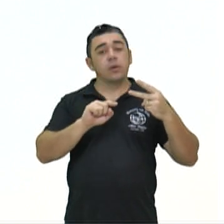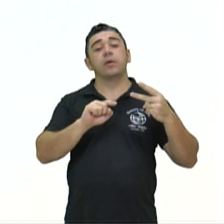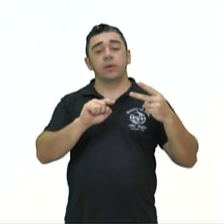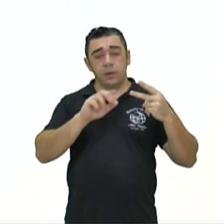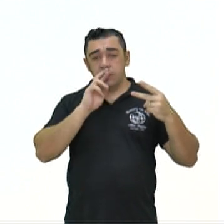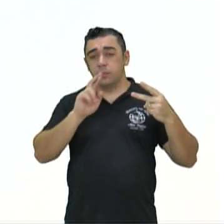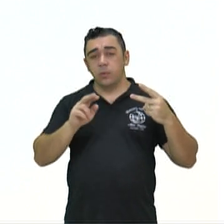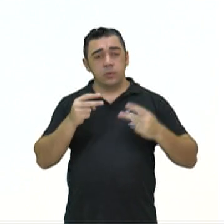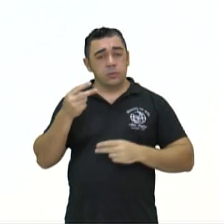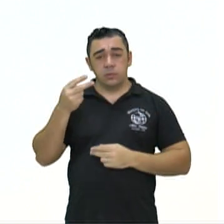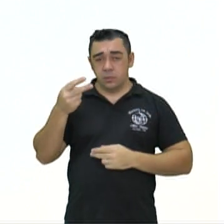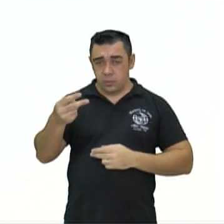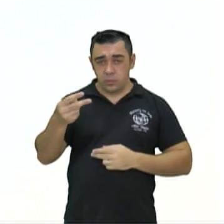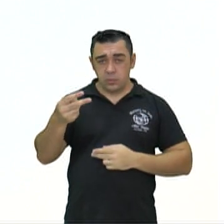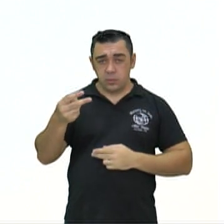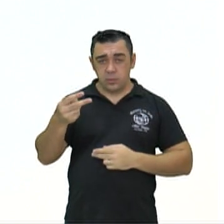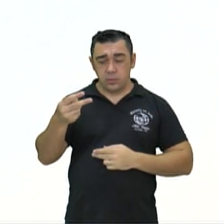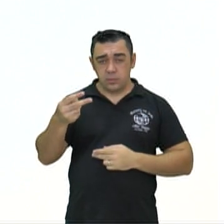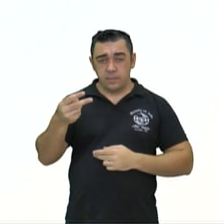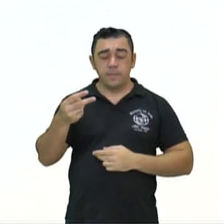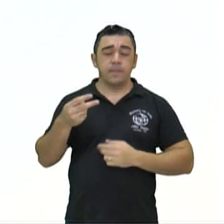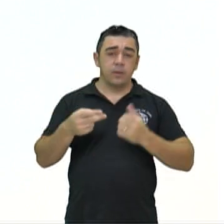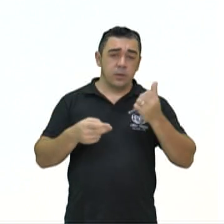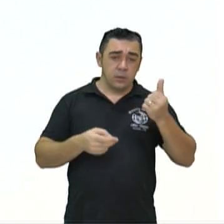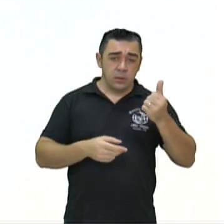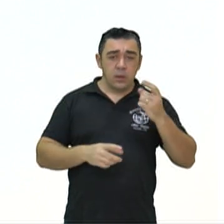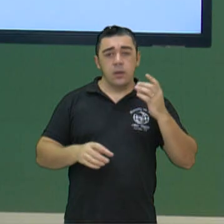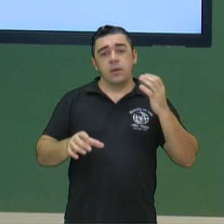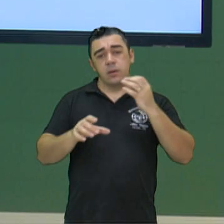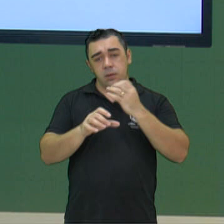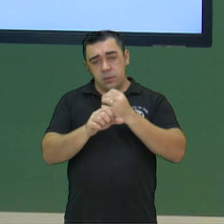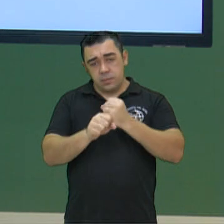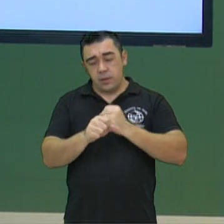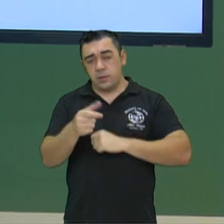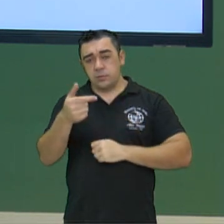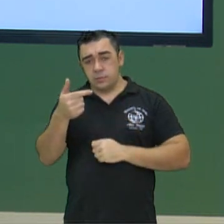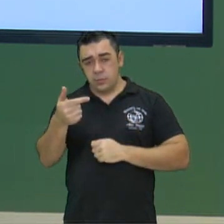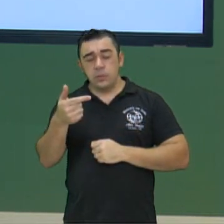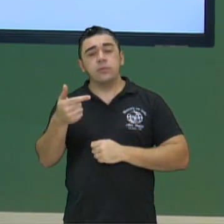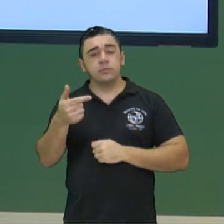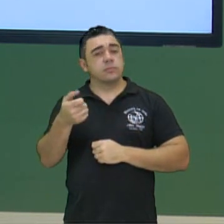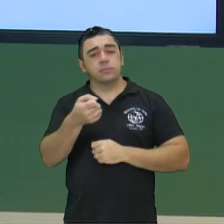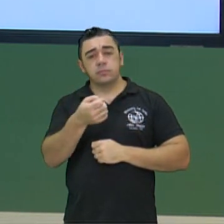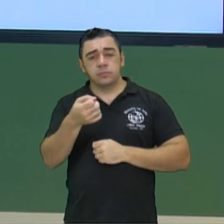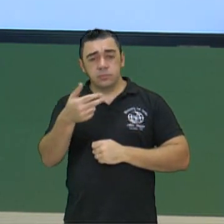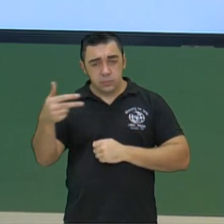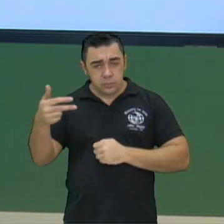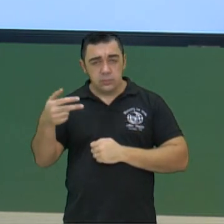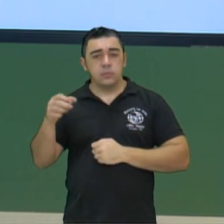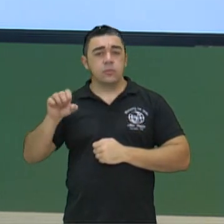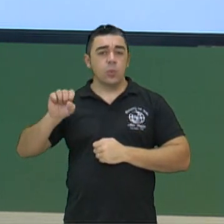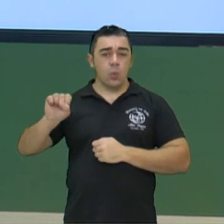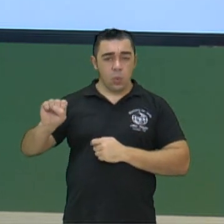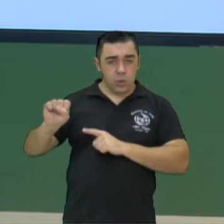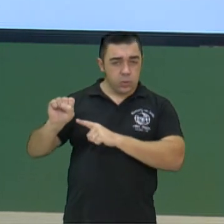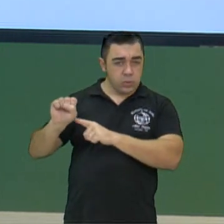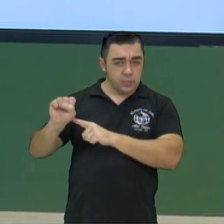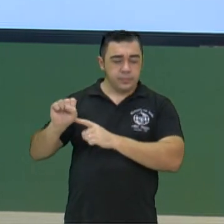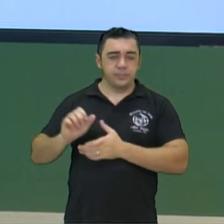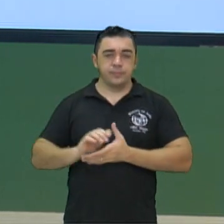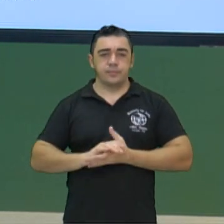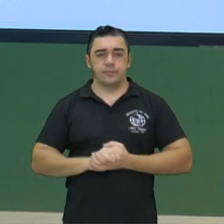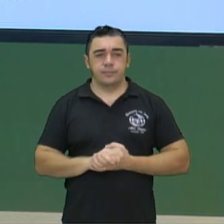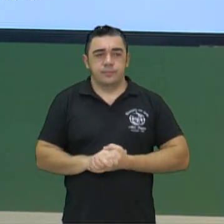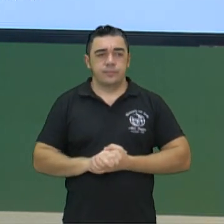2 fatorial? É 2 vezes 1. Então, 6 mais 2 é igual a 8. Muito bem,